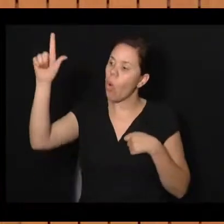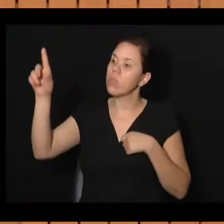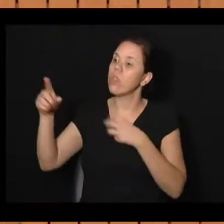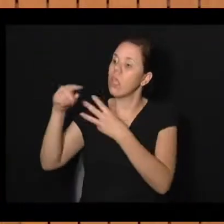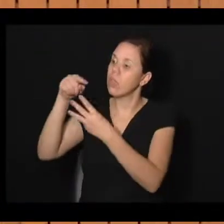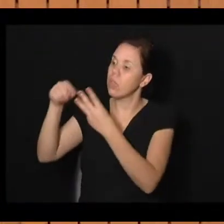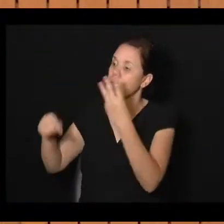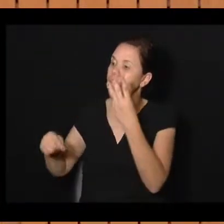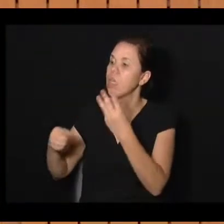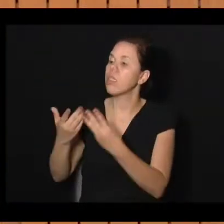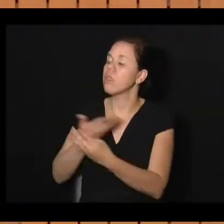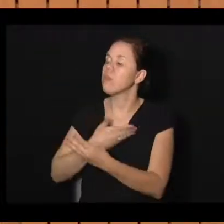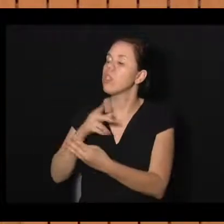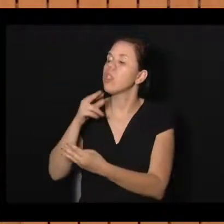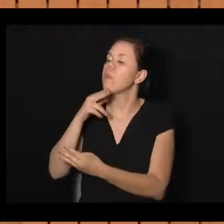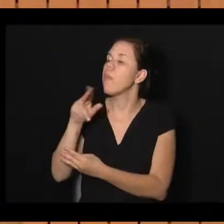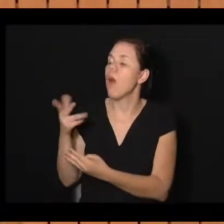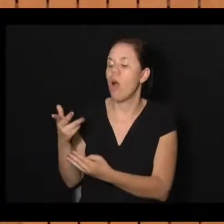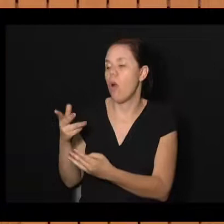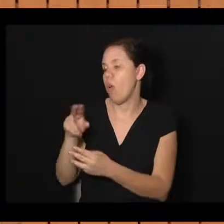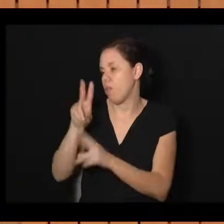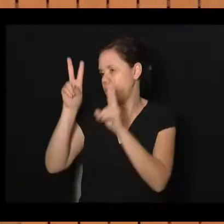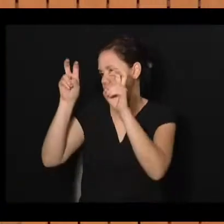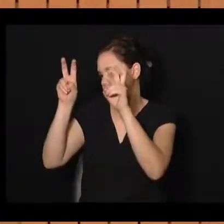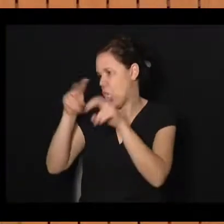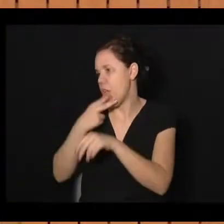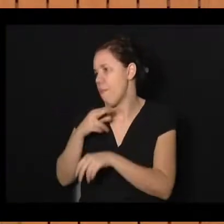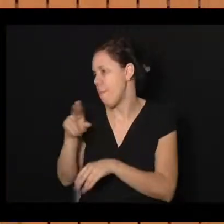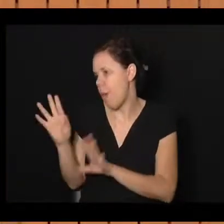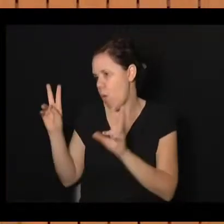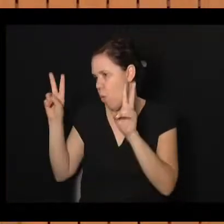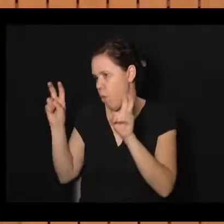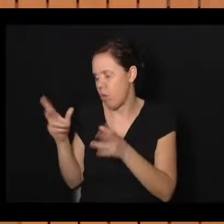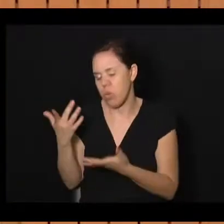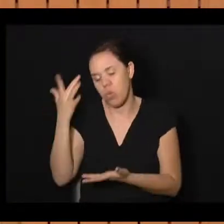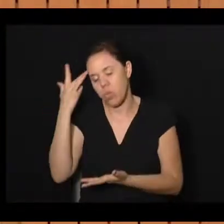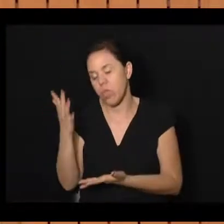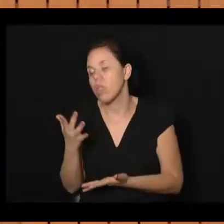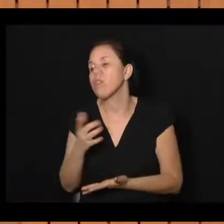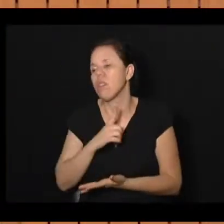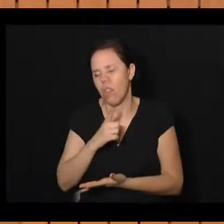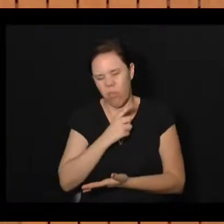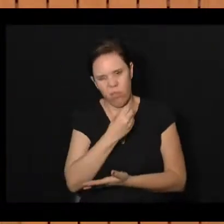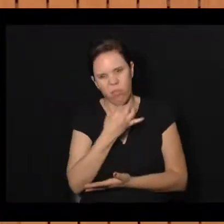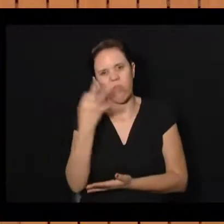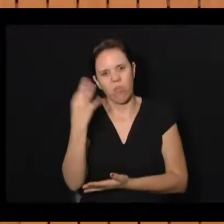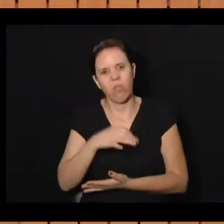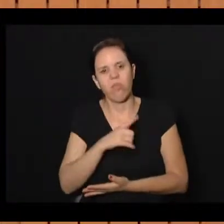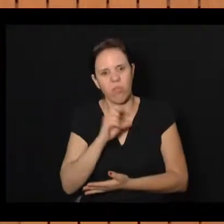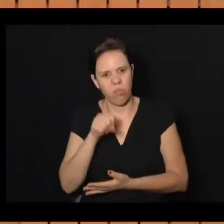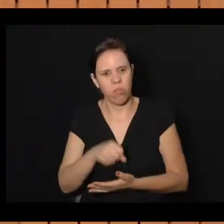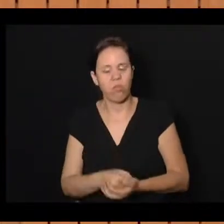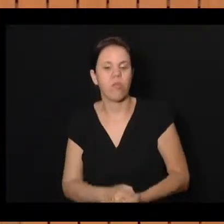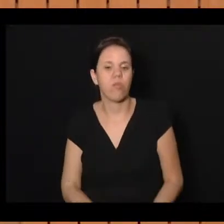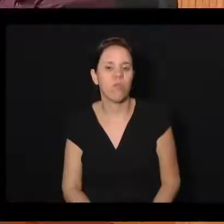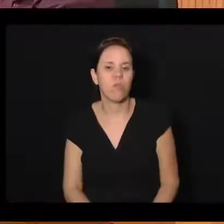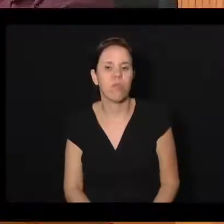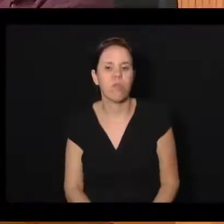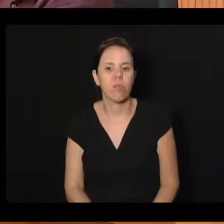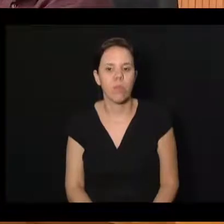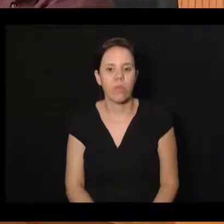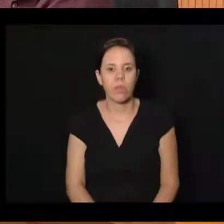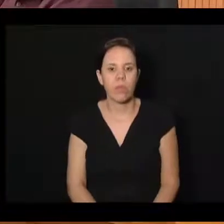irmãos nossa chama de irmão é tão por opção eu não sei dizer qual o percentual mas existe sim vereador acerto